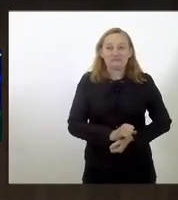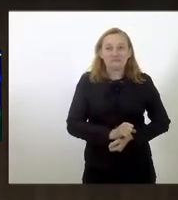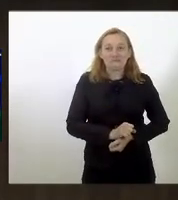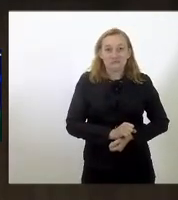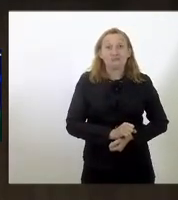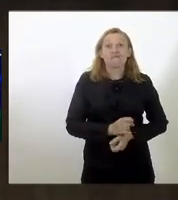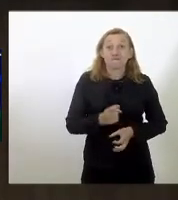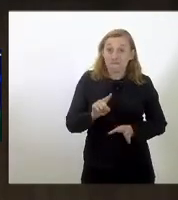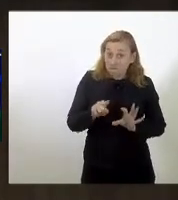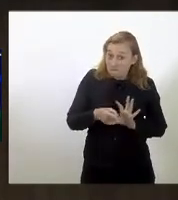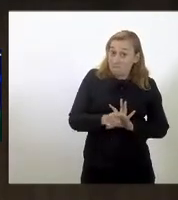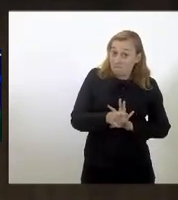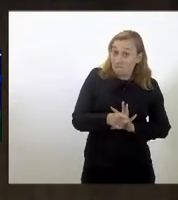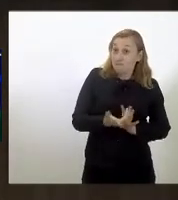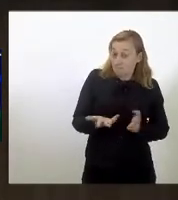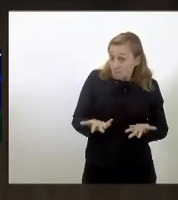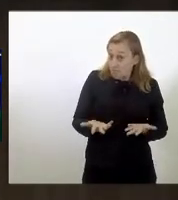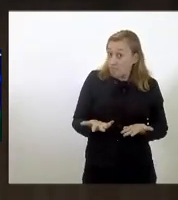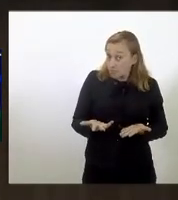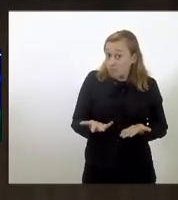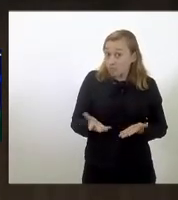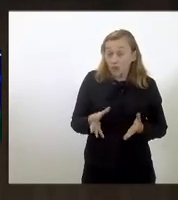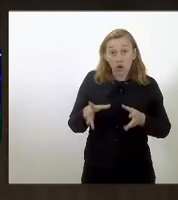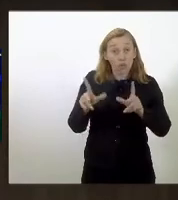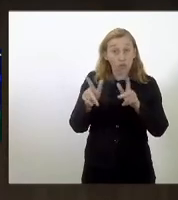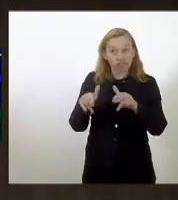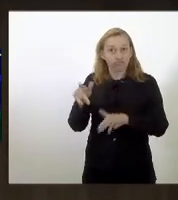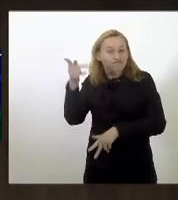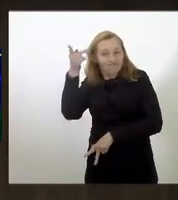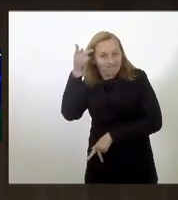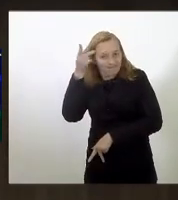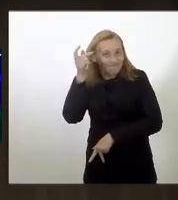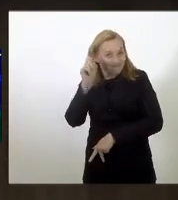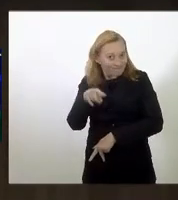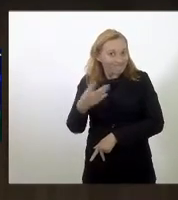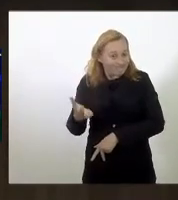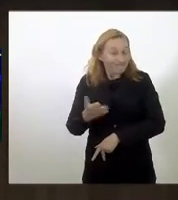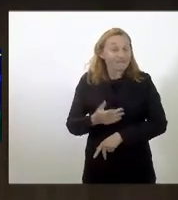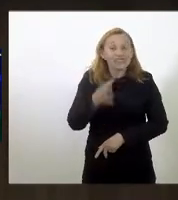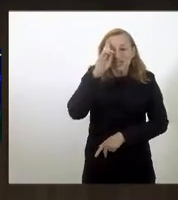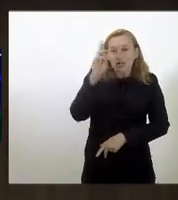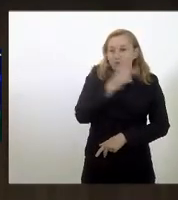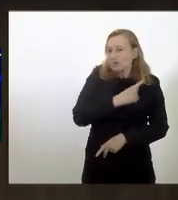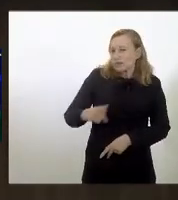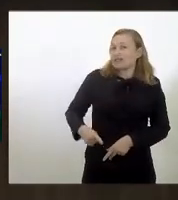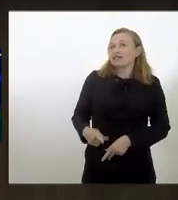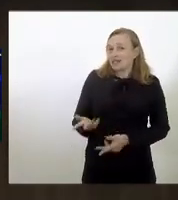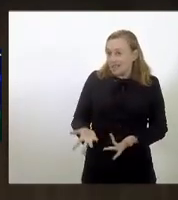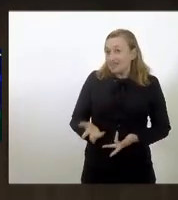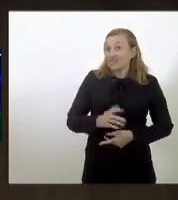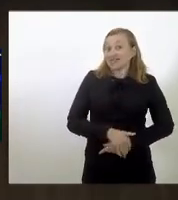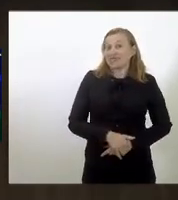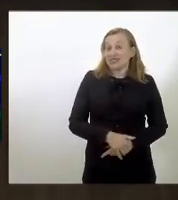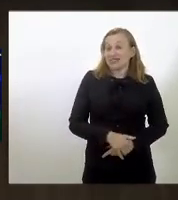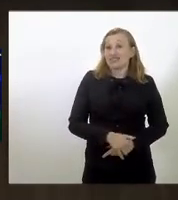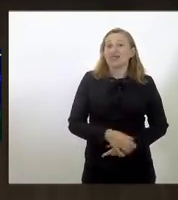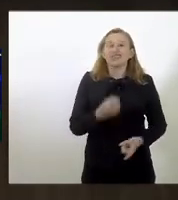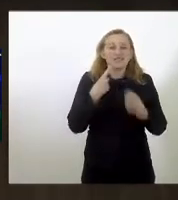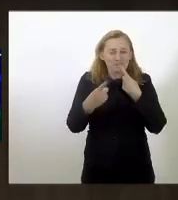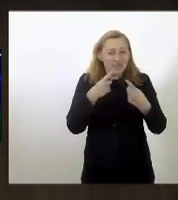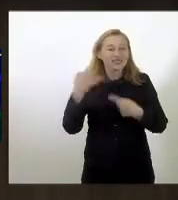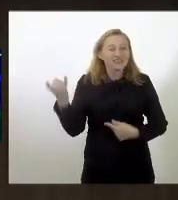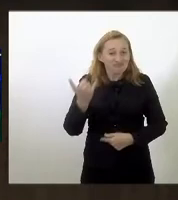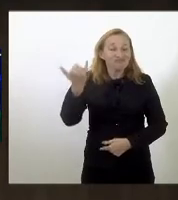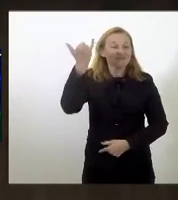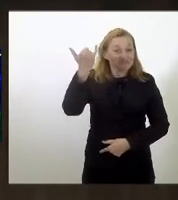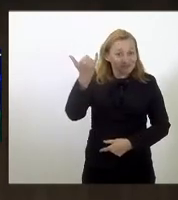além da cola proposta por São Paulo. Senhor presidente, eu creio que esse é um debate importante